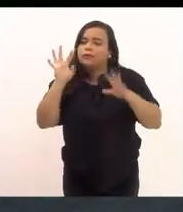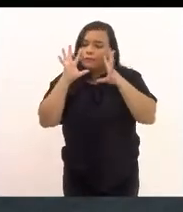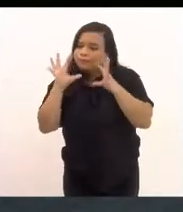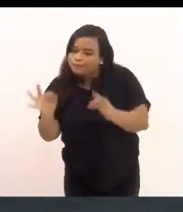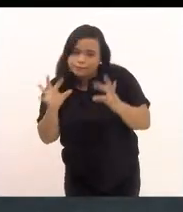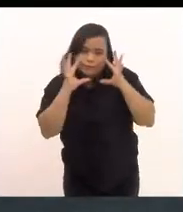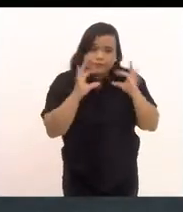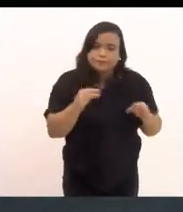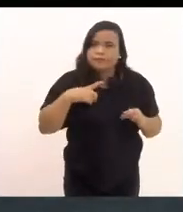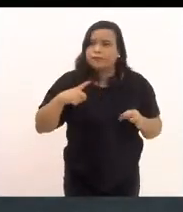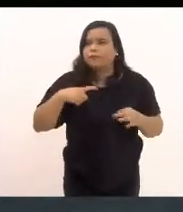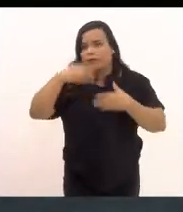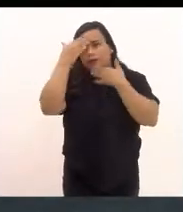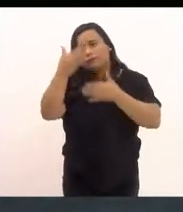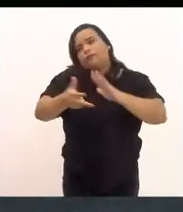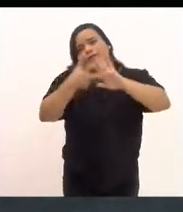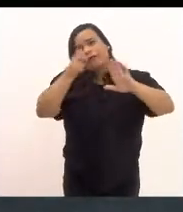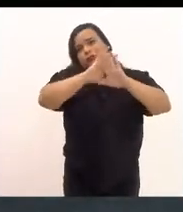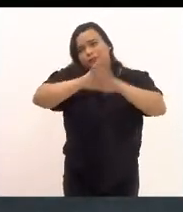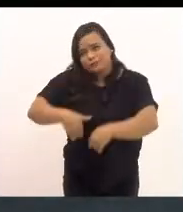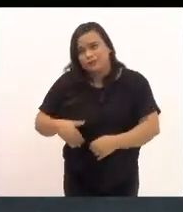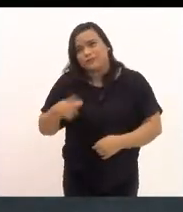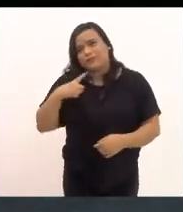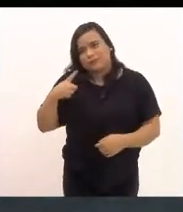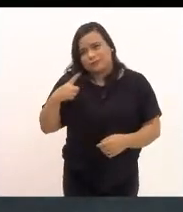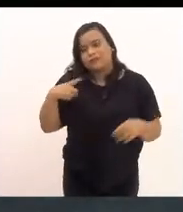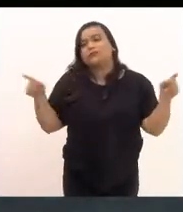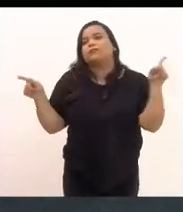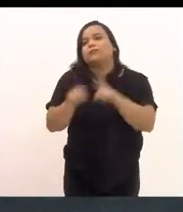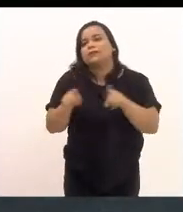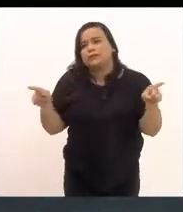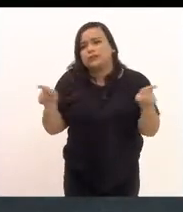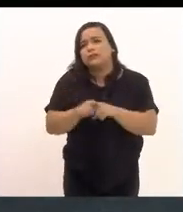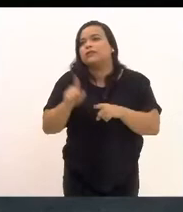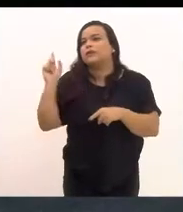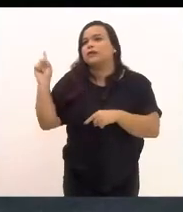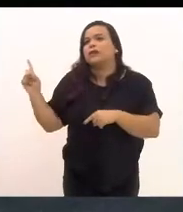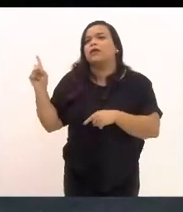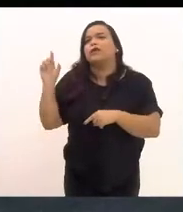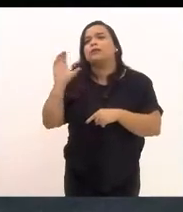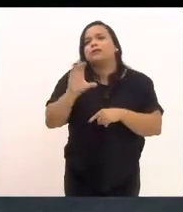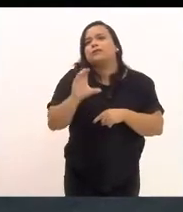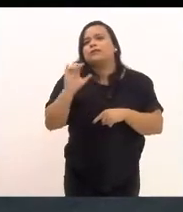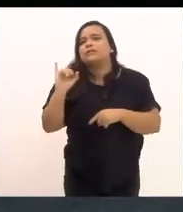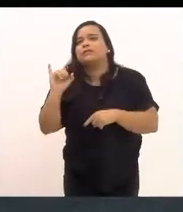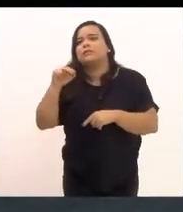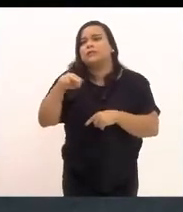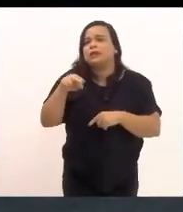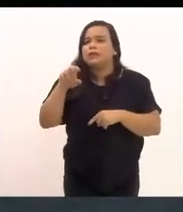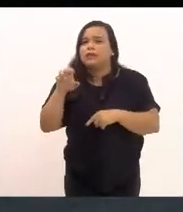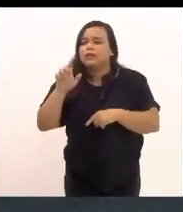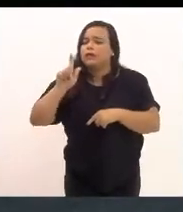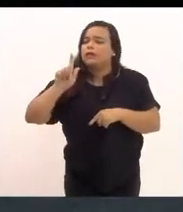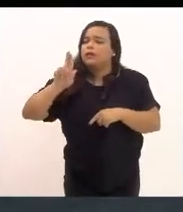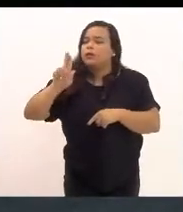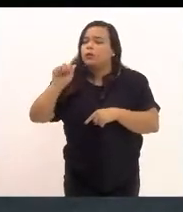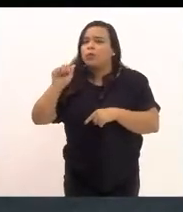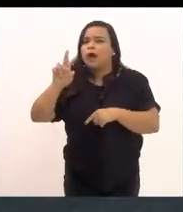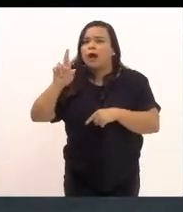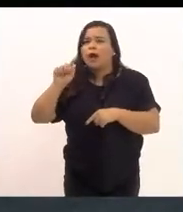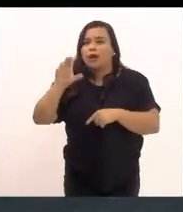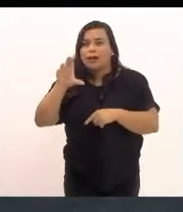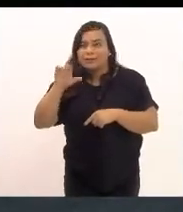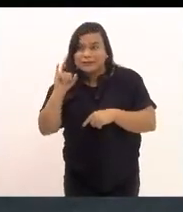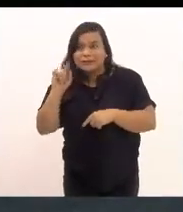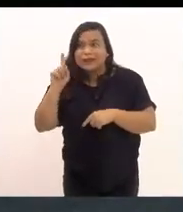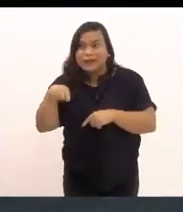agradecer aqui a derrubada do veto, do tombamento do Cine Guaraci, um cinema de rua na zona norte do Rio de